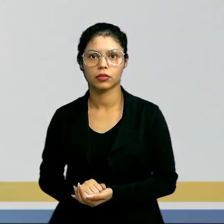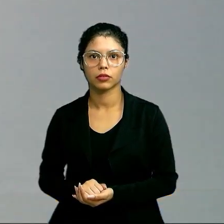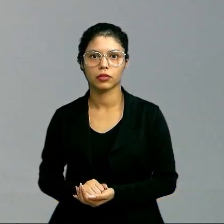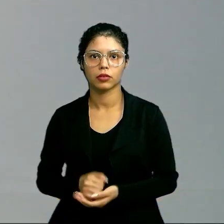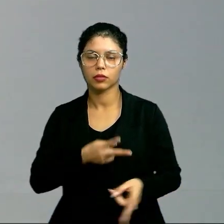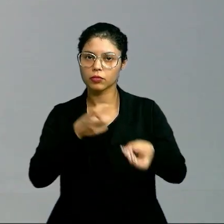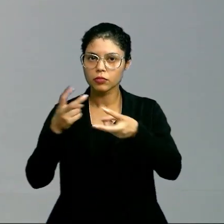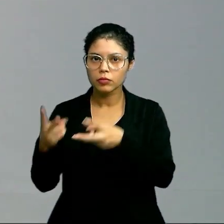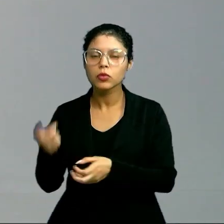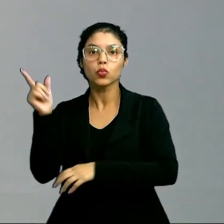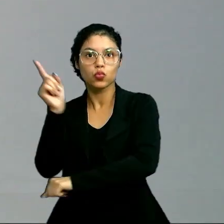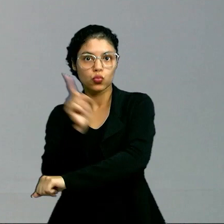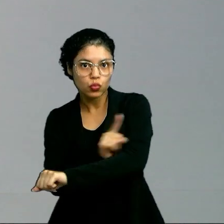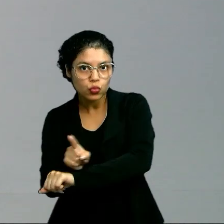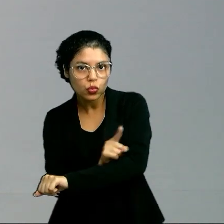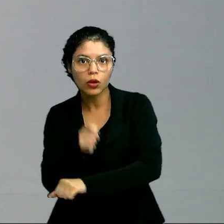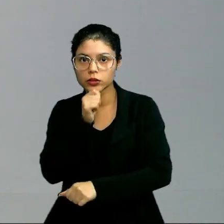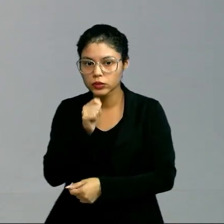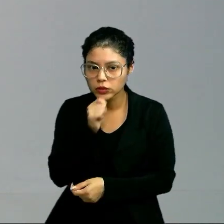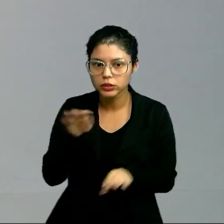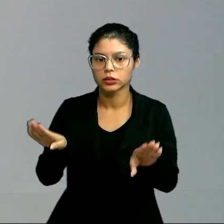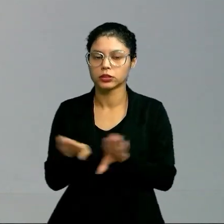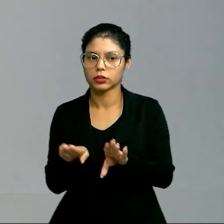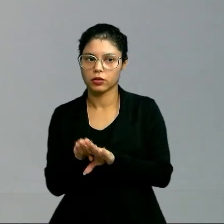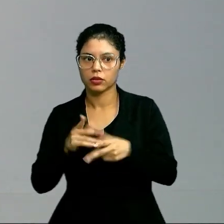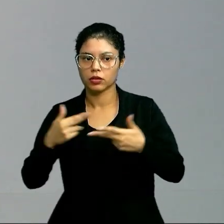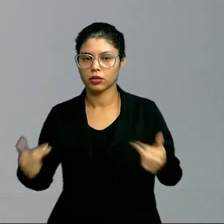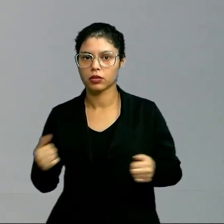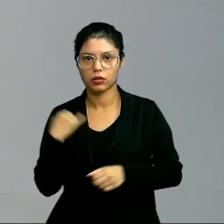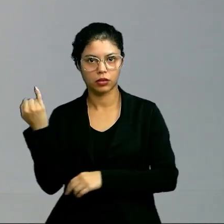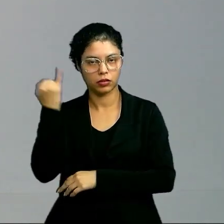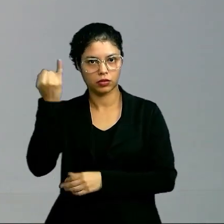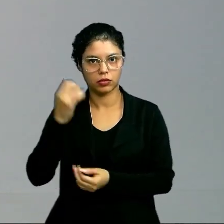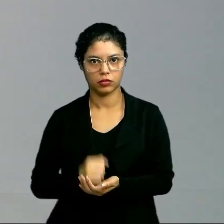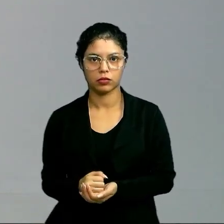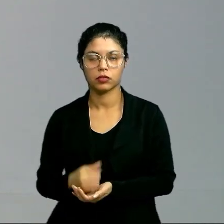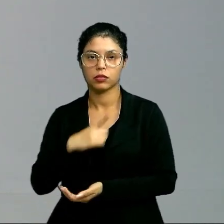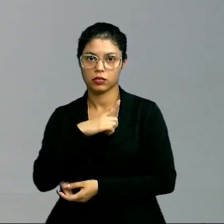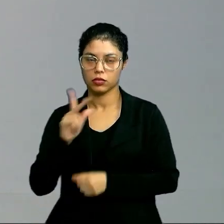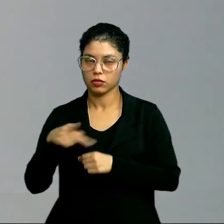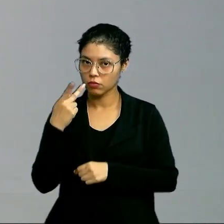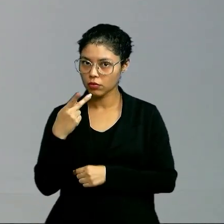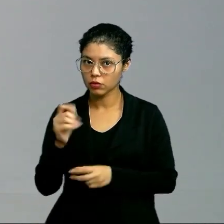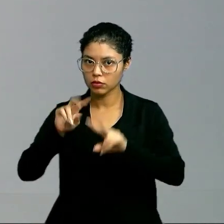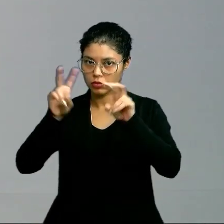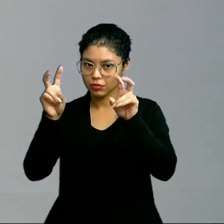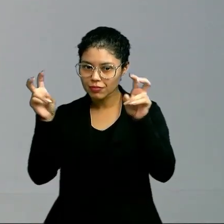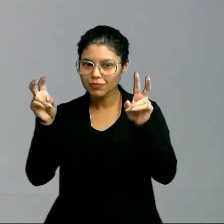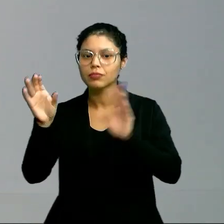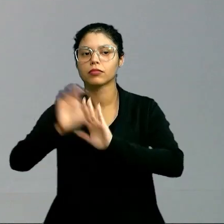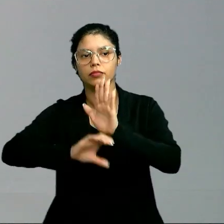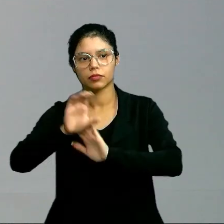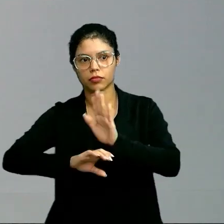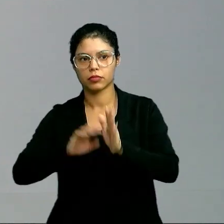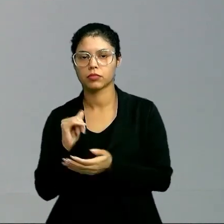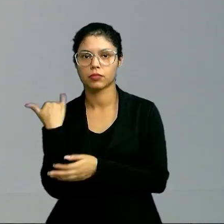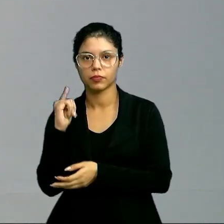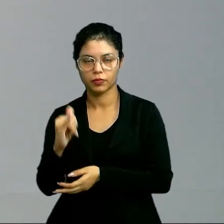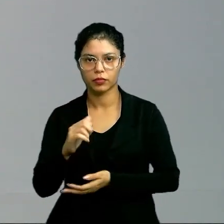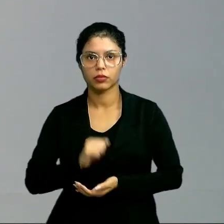E. Potencial elétrico e energia química? Também não. Ok? Seguimos agora para a nossa próxima questão. Questão